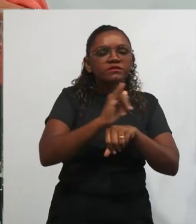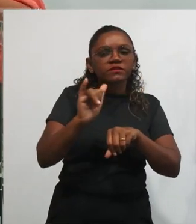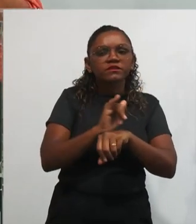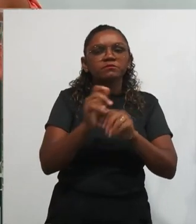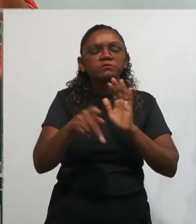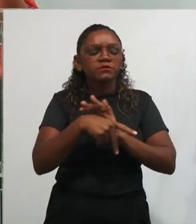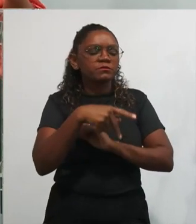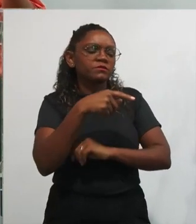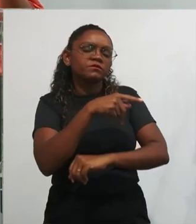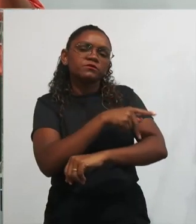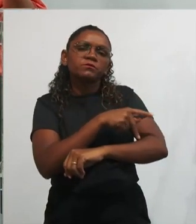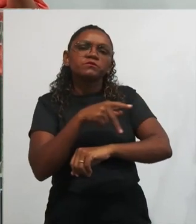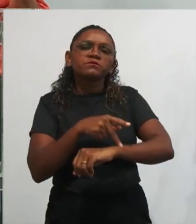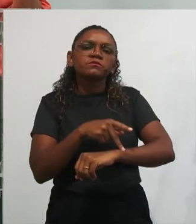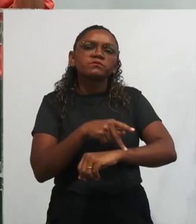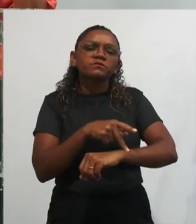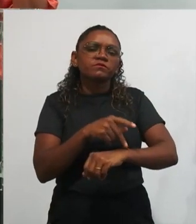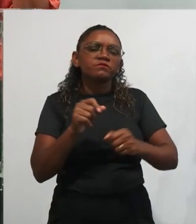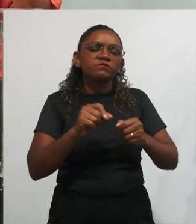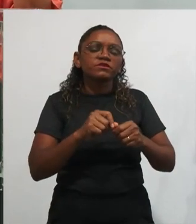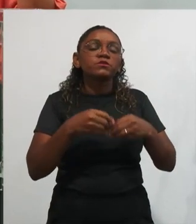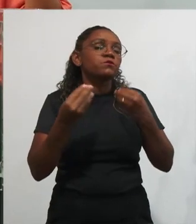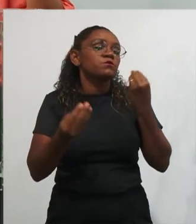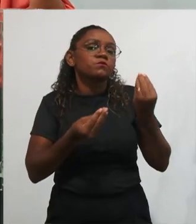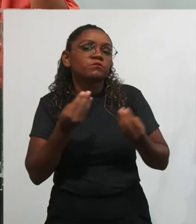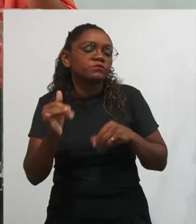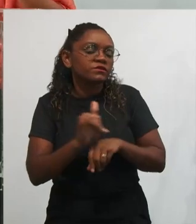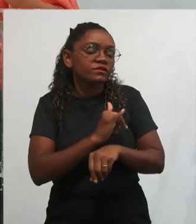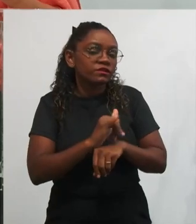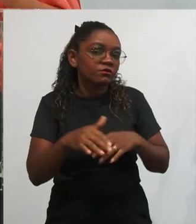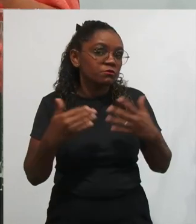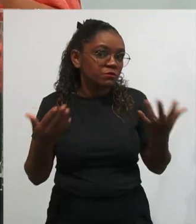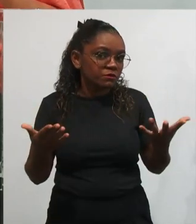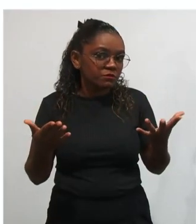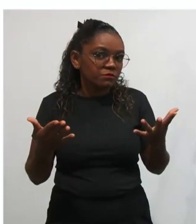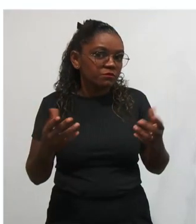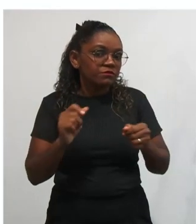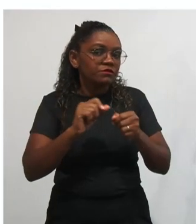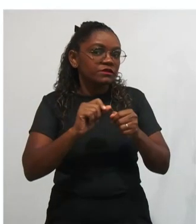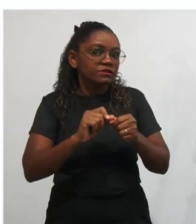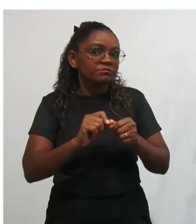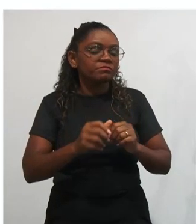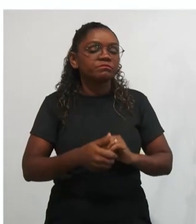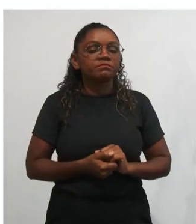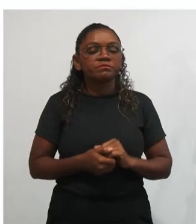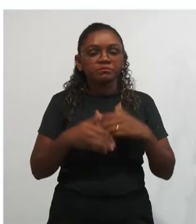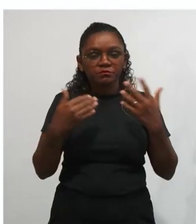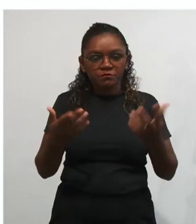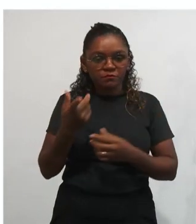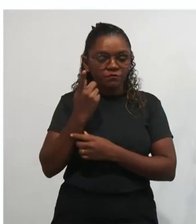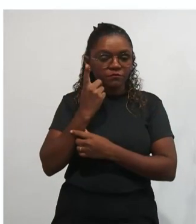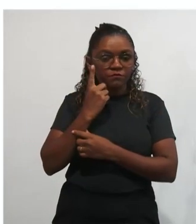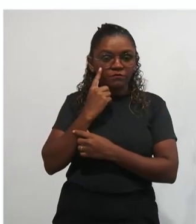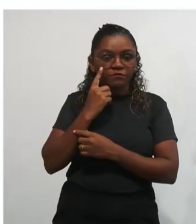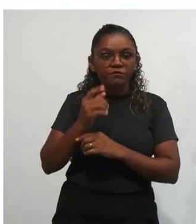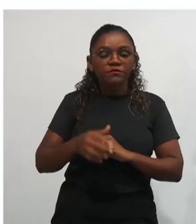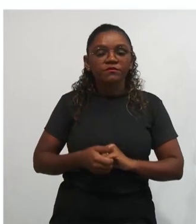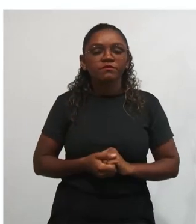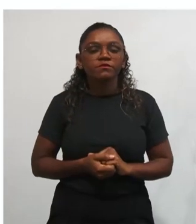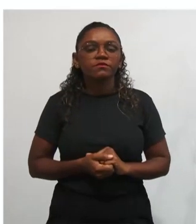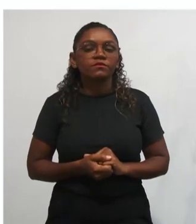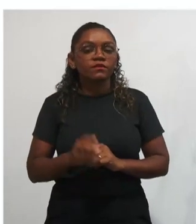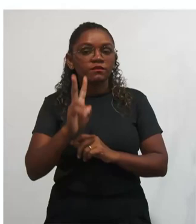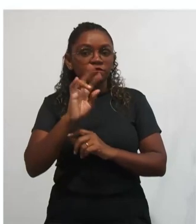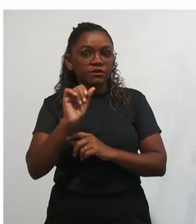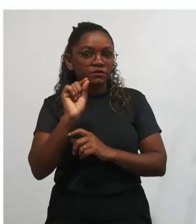trazer Então tem um aluno desgr na minha sala de aula o que que eu posso implementar Então vamos olhar aqui lembrando que você vai precisar de